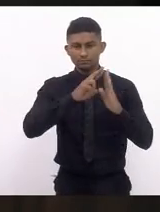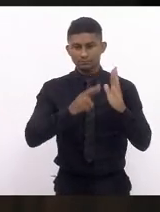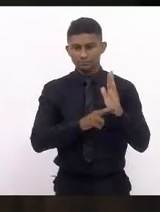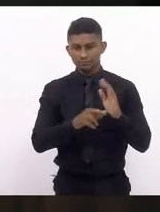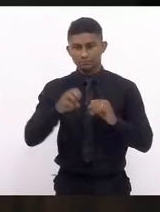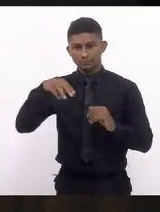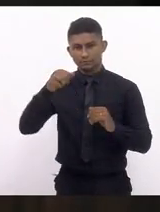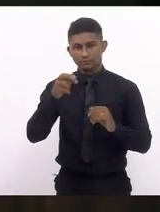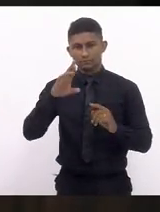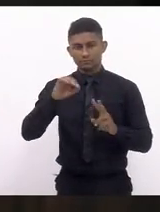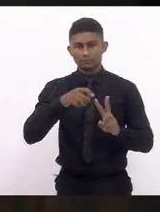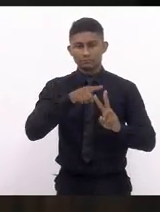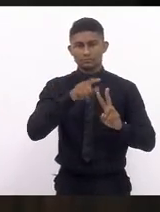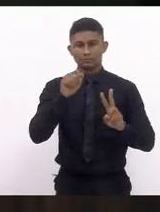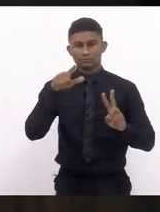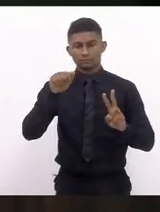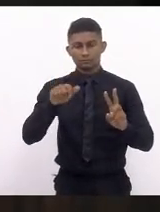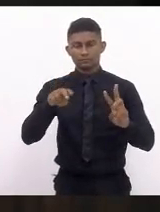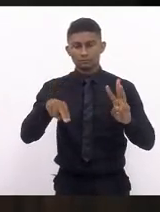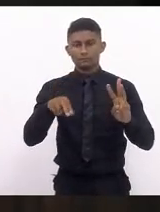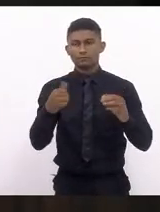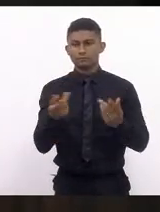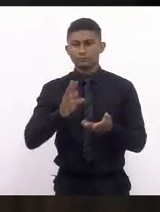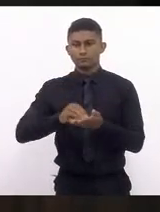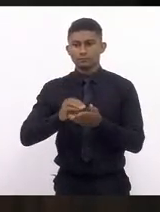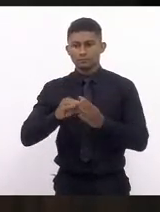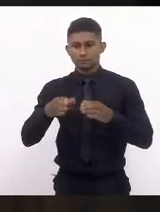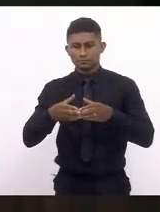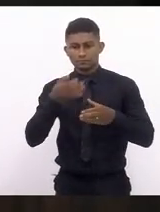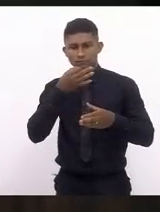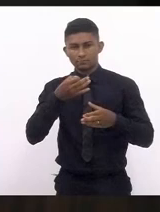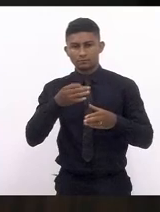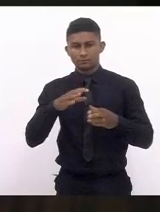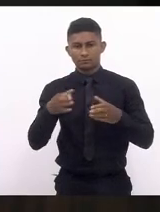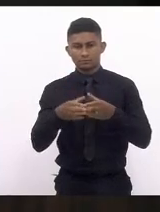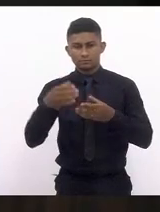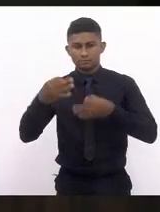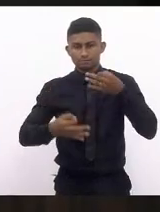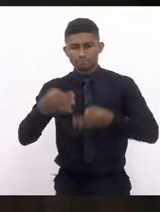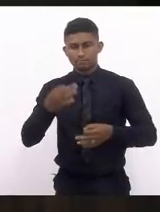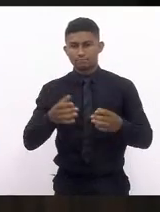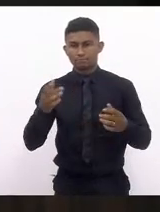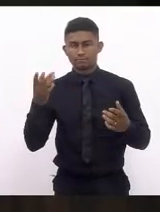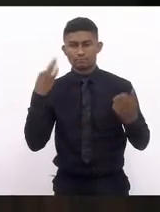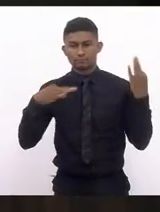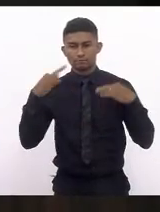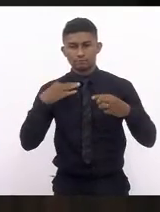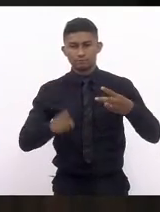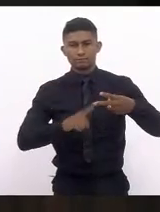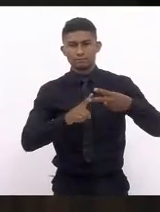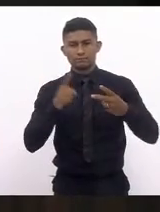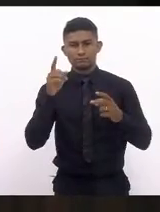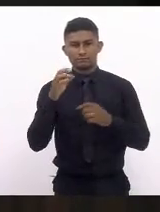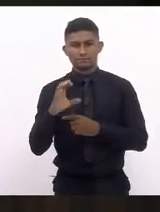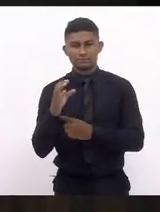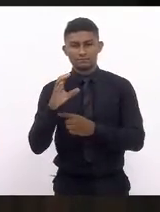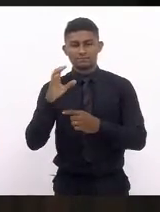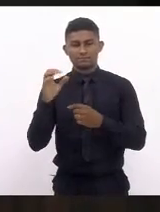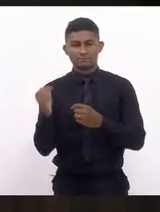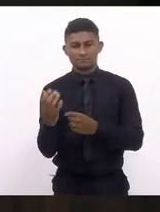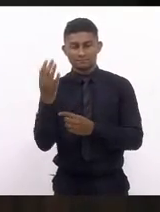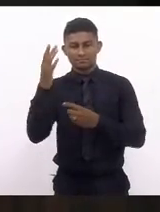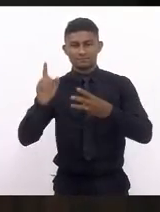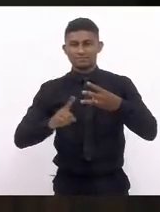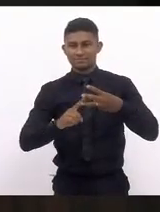Pacheco a Luana passou a década e massa partir pendente de pareceres das comissões Quais são os dias de turismo de 100 tecnologia de orçamento as emendas de plenário